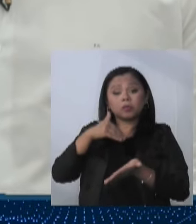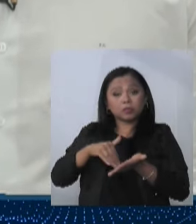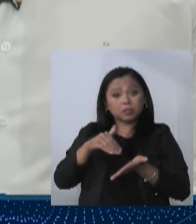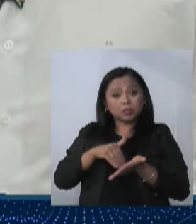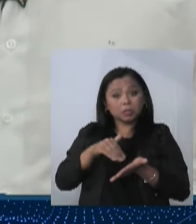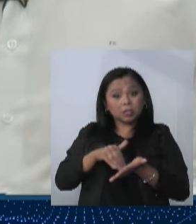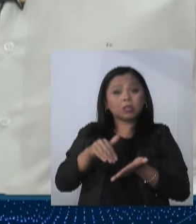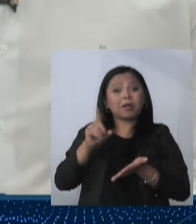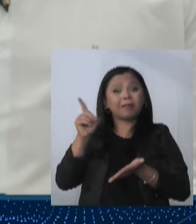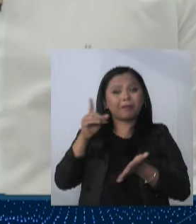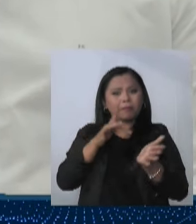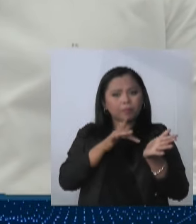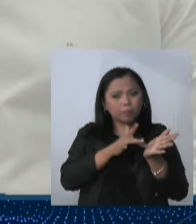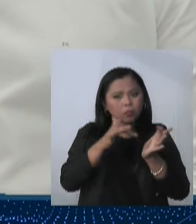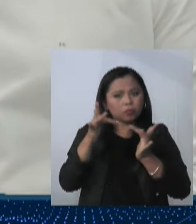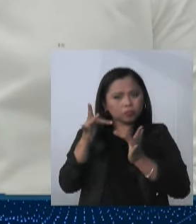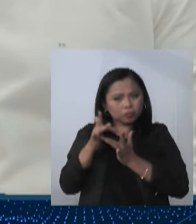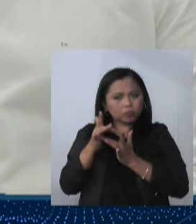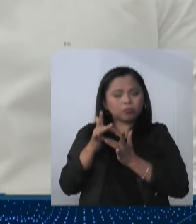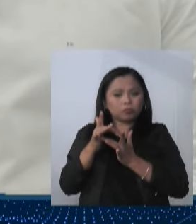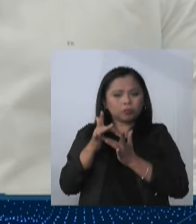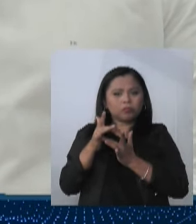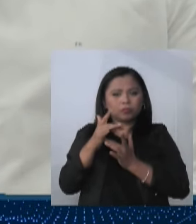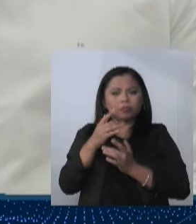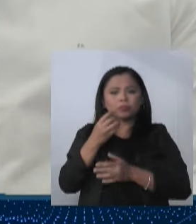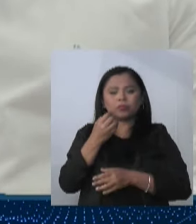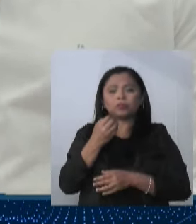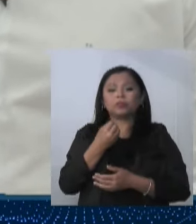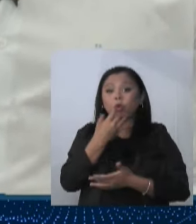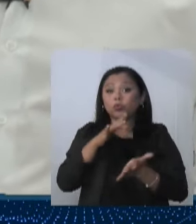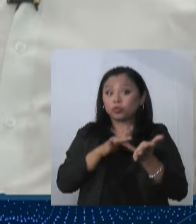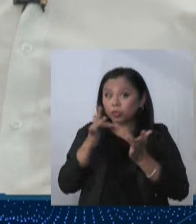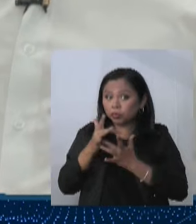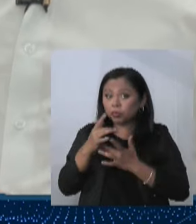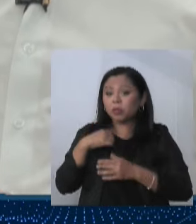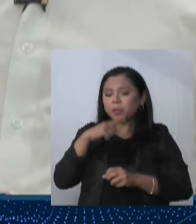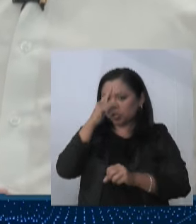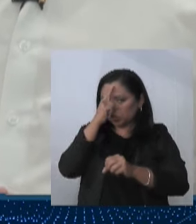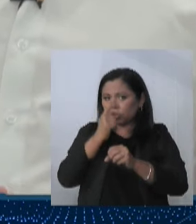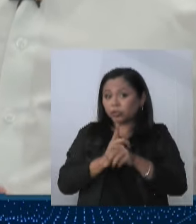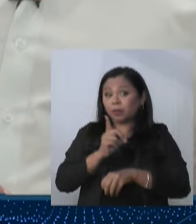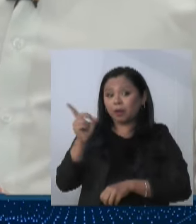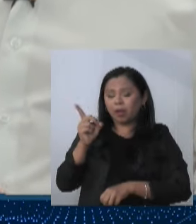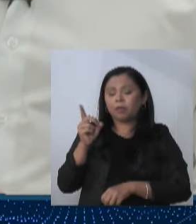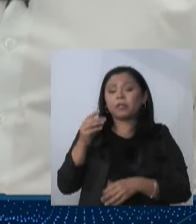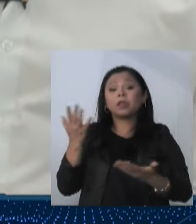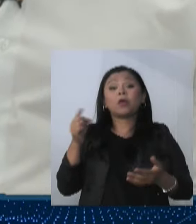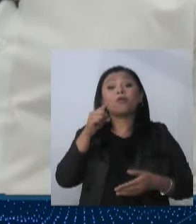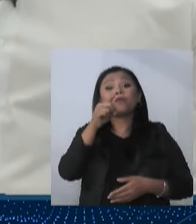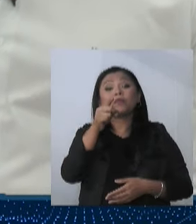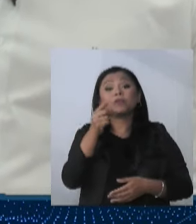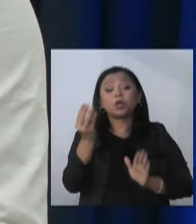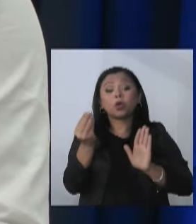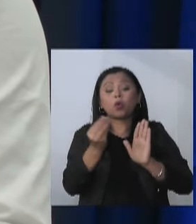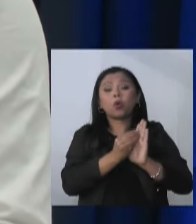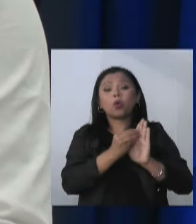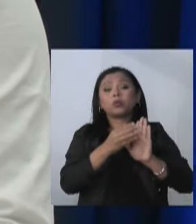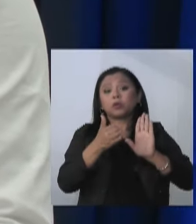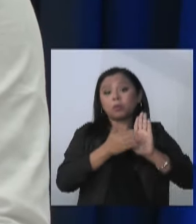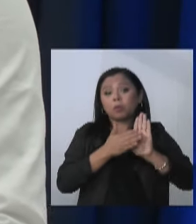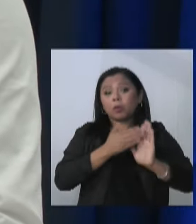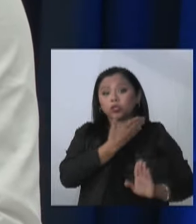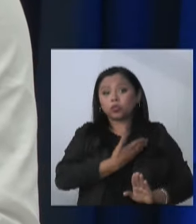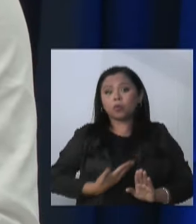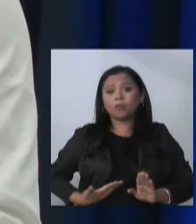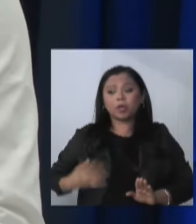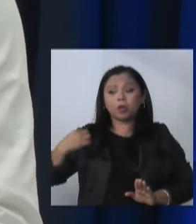Jesus e nós fizemos gestão lá. Inclusive, você colocou no seu plano de governo que vai dar fardamento agora para os nossos